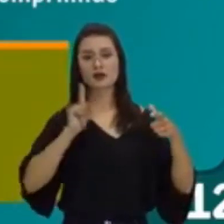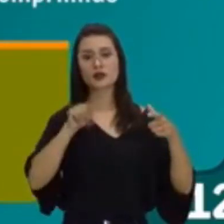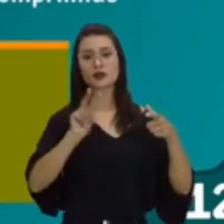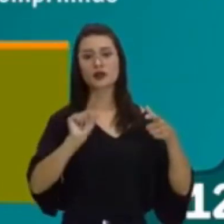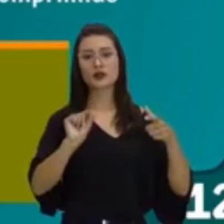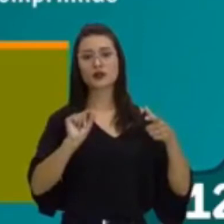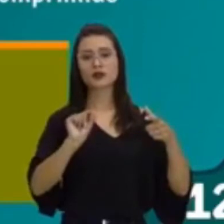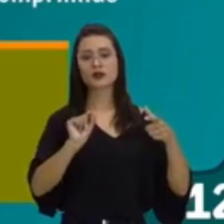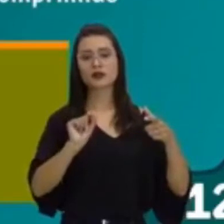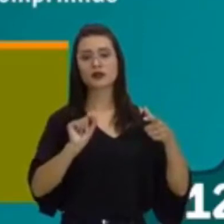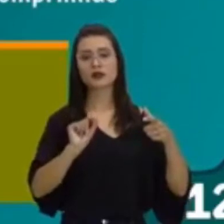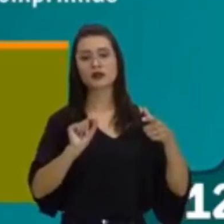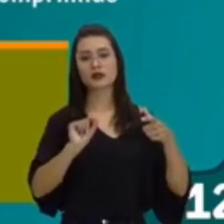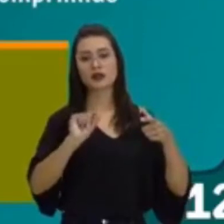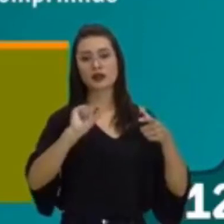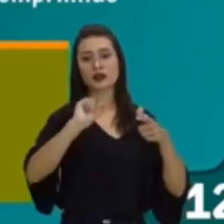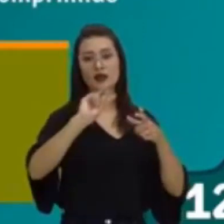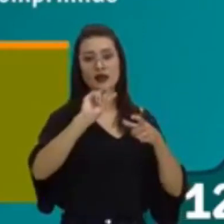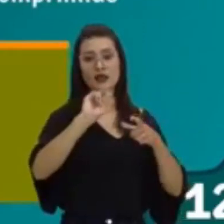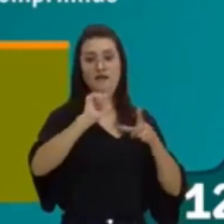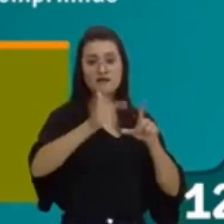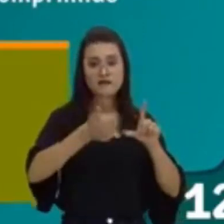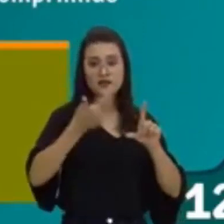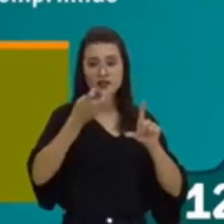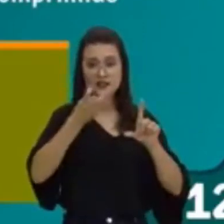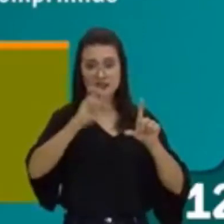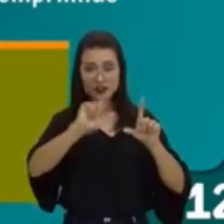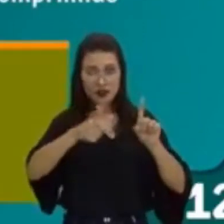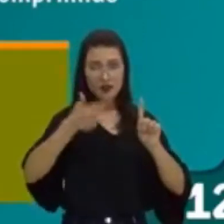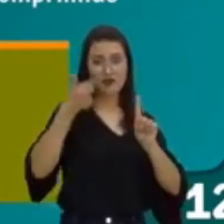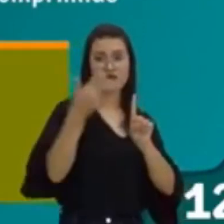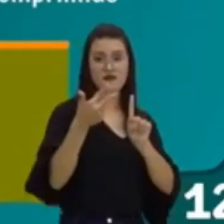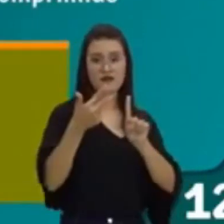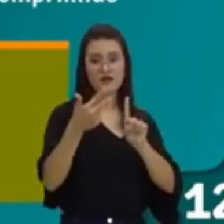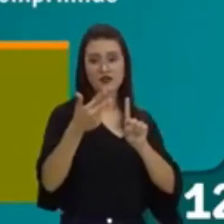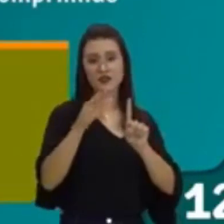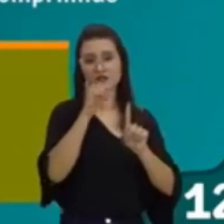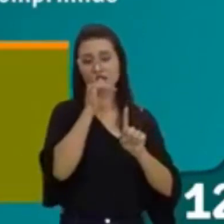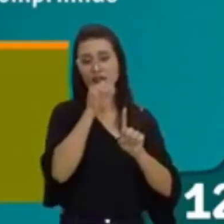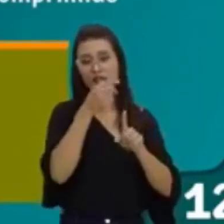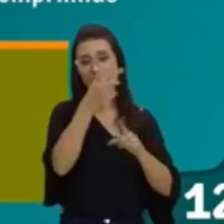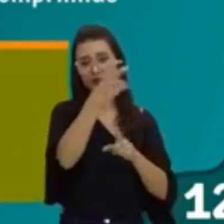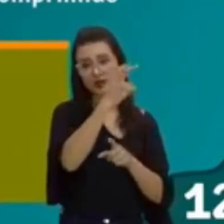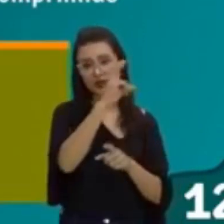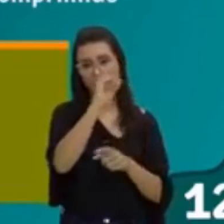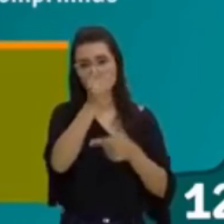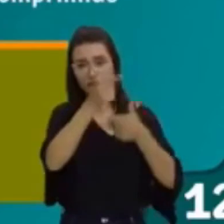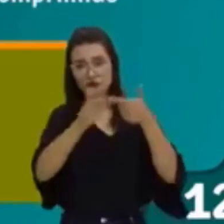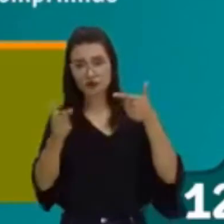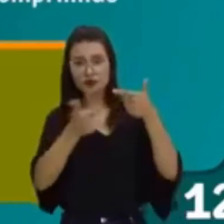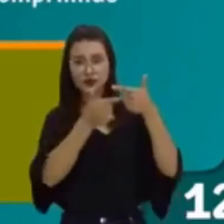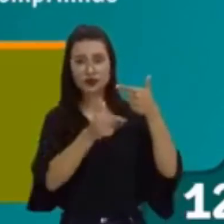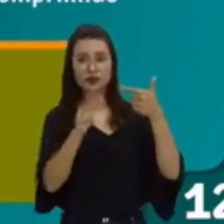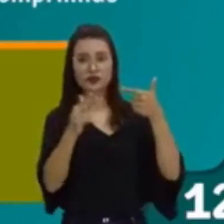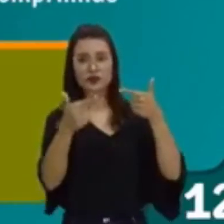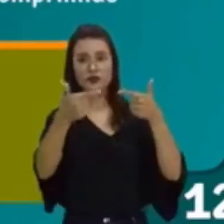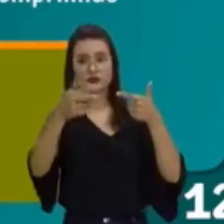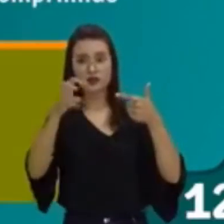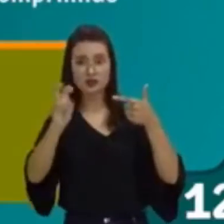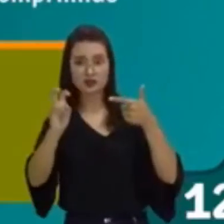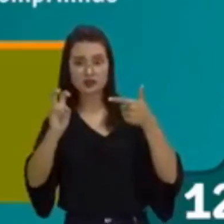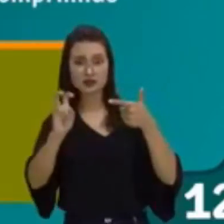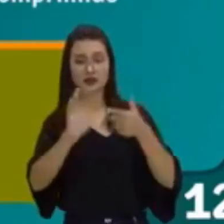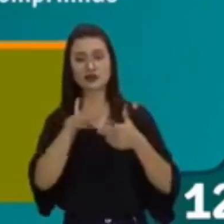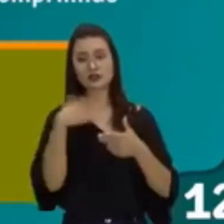25 vezes a área 2, não é? Concorda? 50 dividido por 2 dá 25, né? Então a área